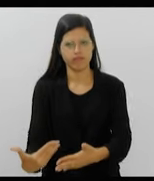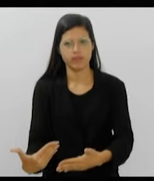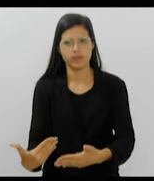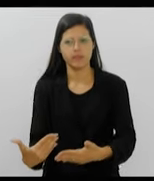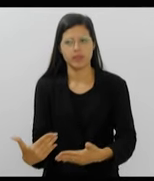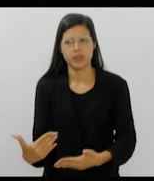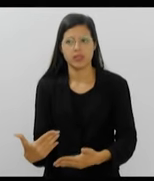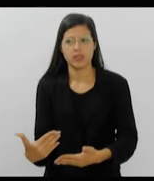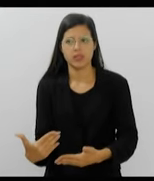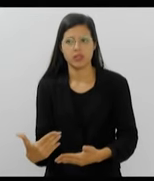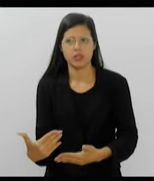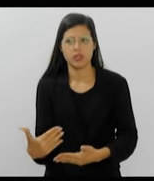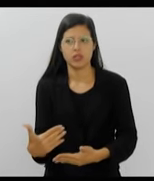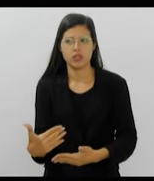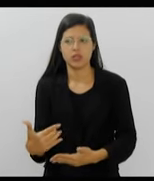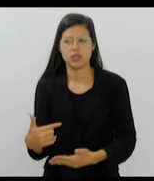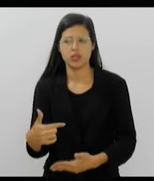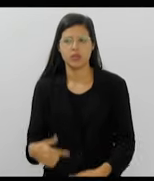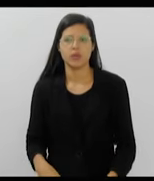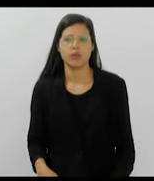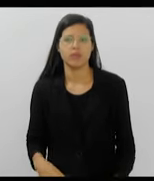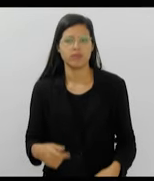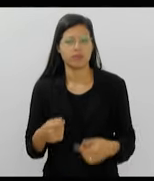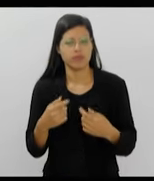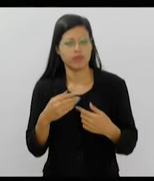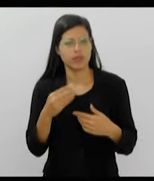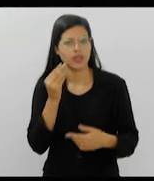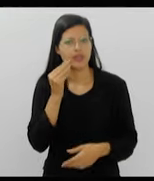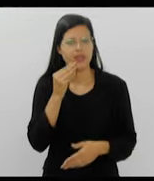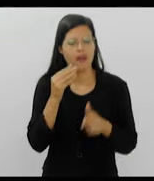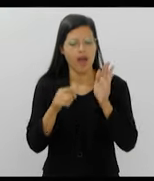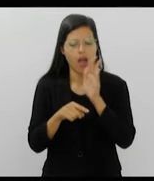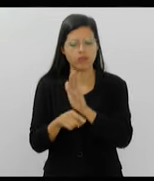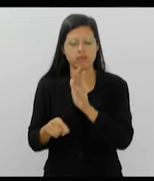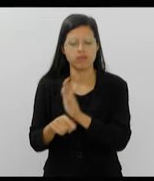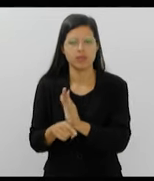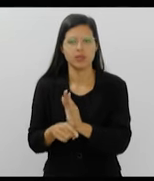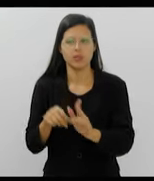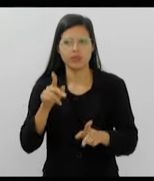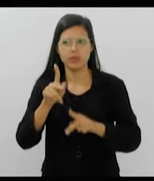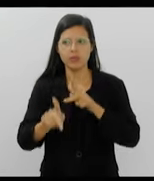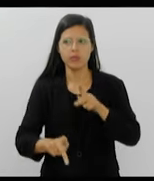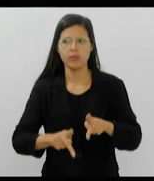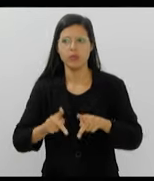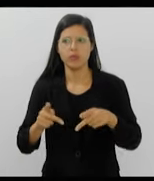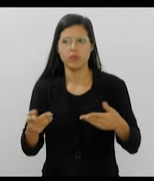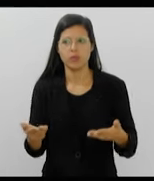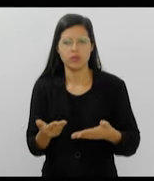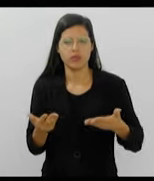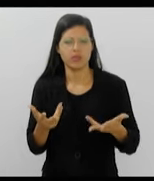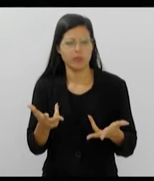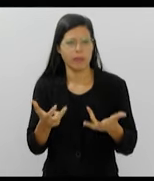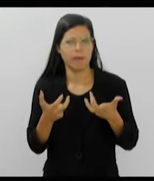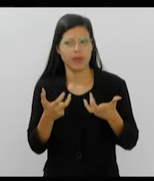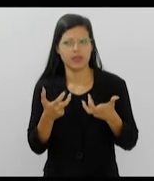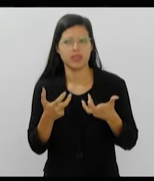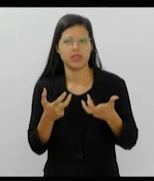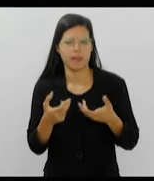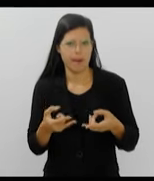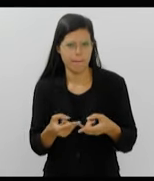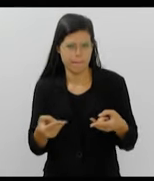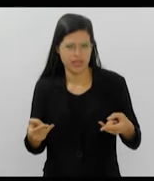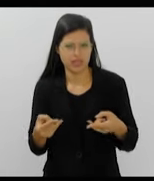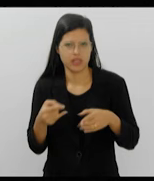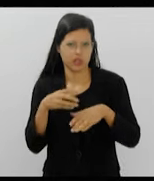sendo diminuídas para poder favorecer a população, enquanto hoje a gente vive um caos nos transportes com as passagens mais